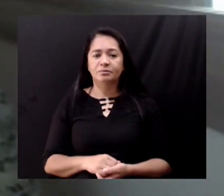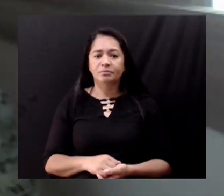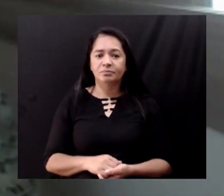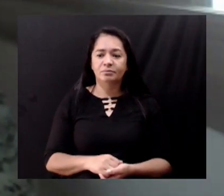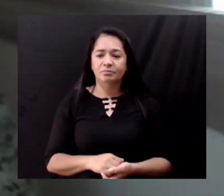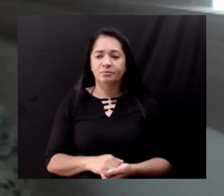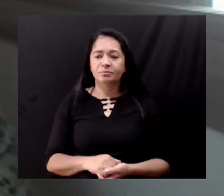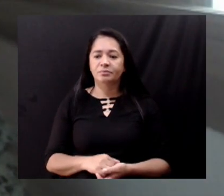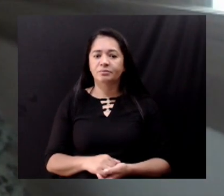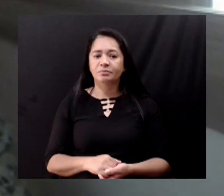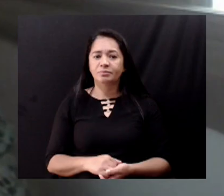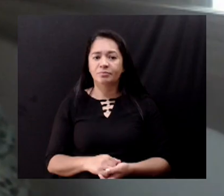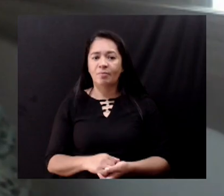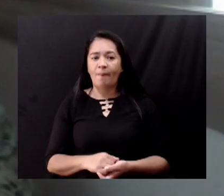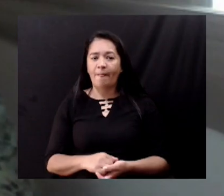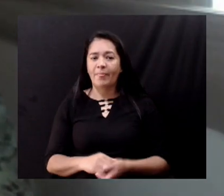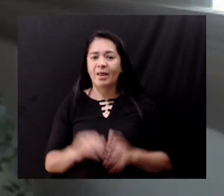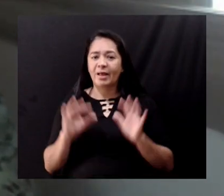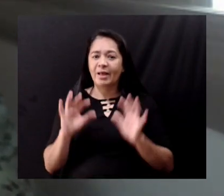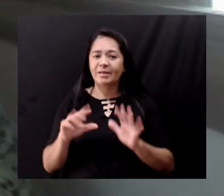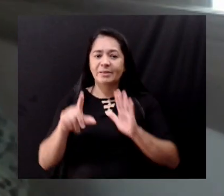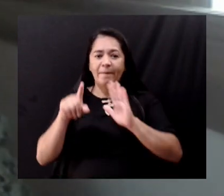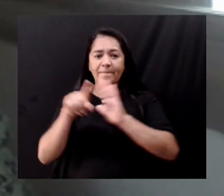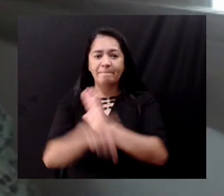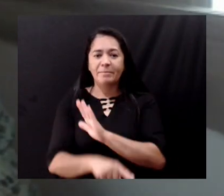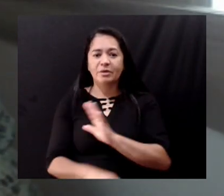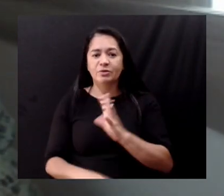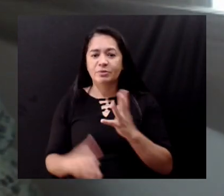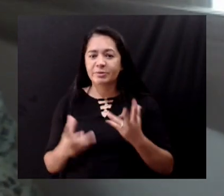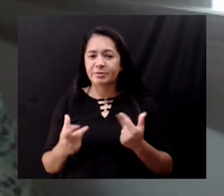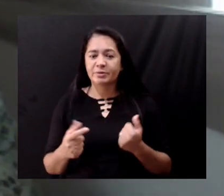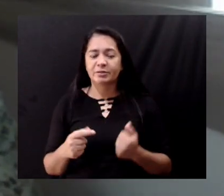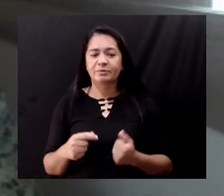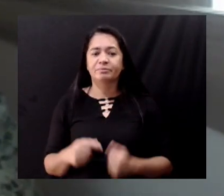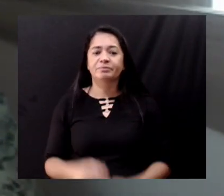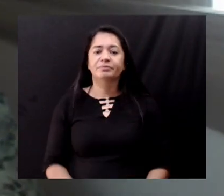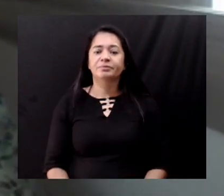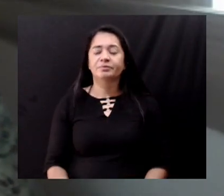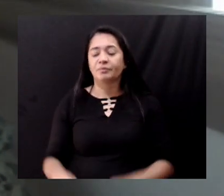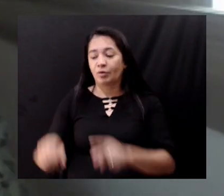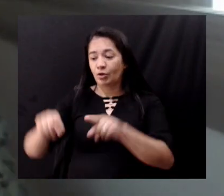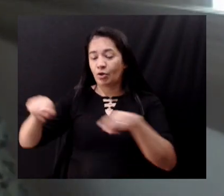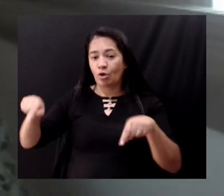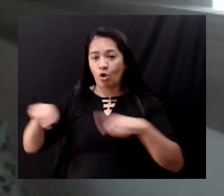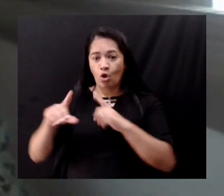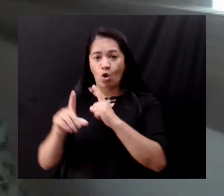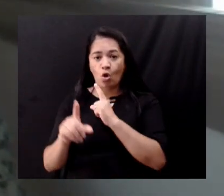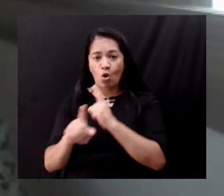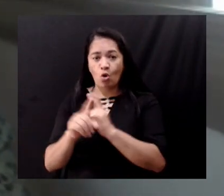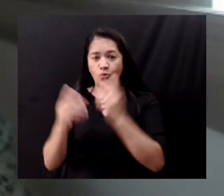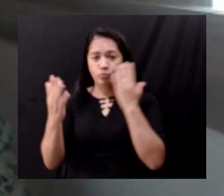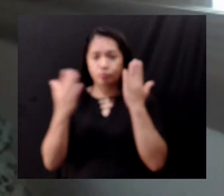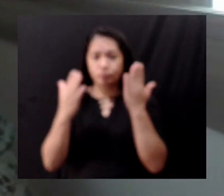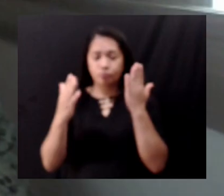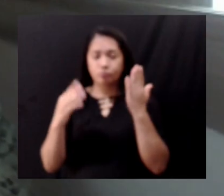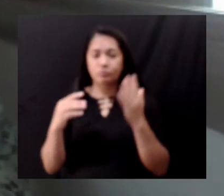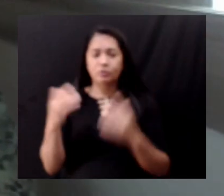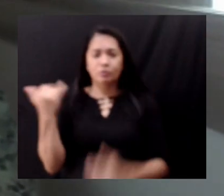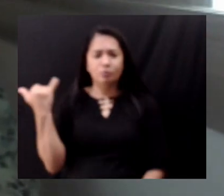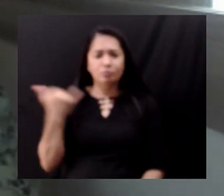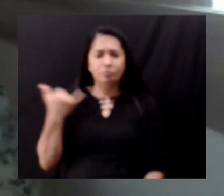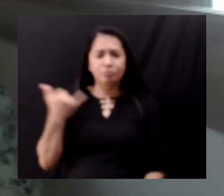Nossa, essa é uma pergunta, eu acho que a gente escuta muito na psicologia clínica, né? Nas sessões de